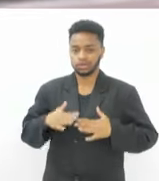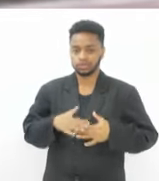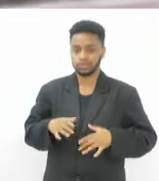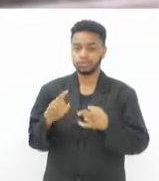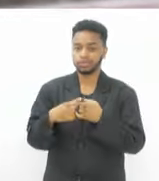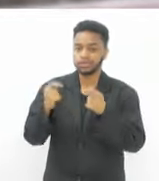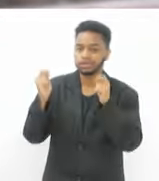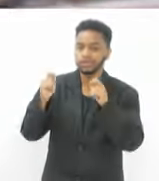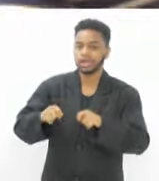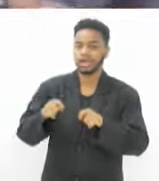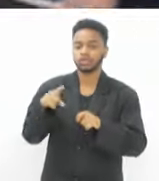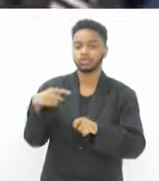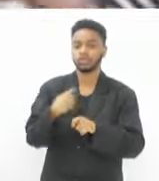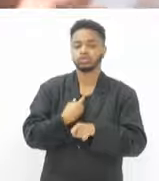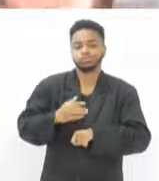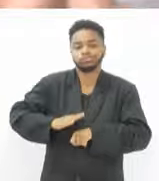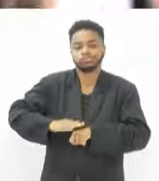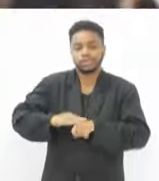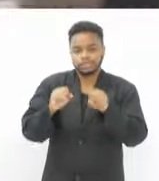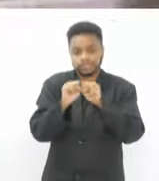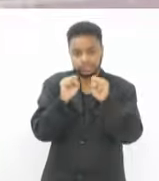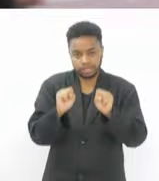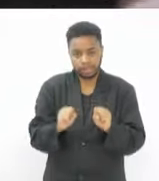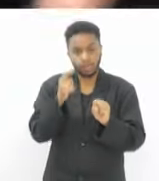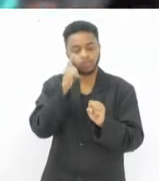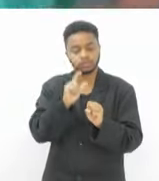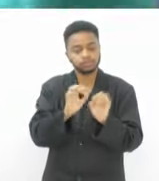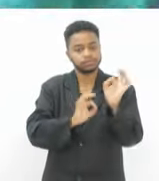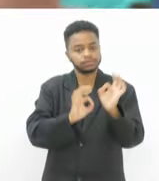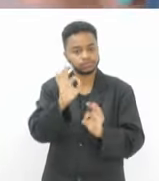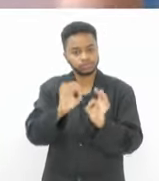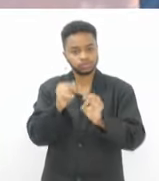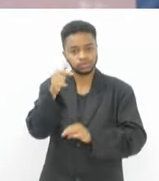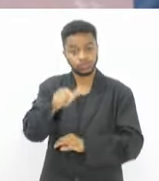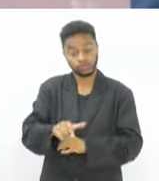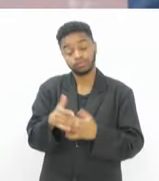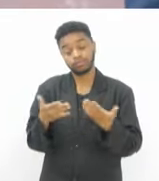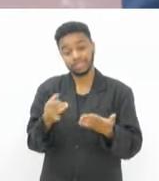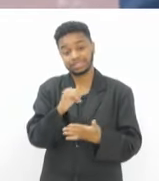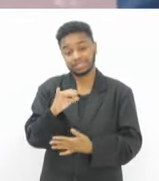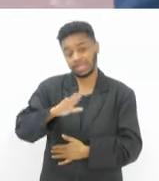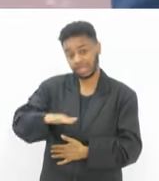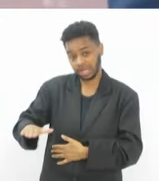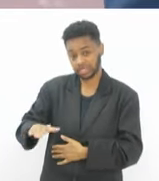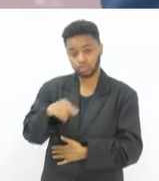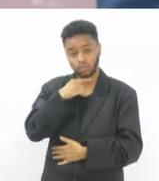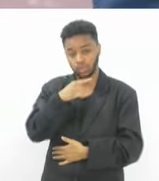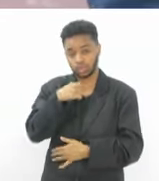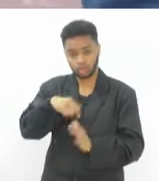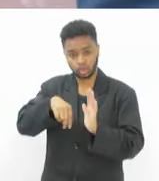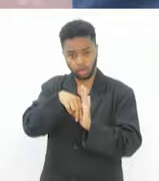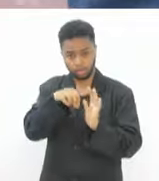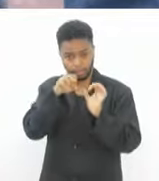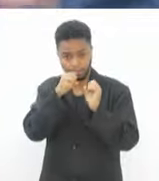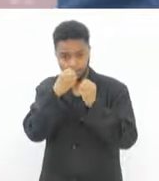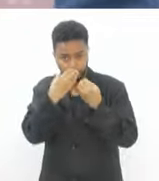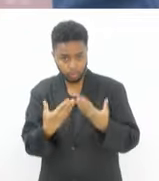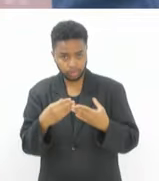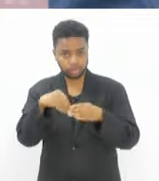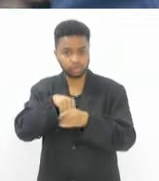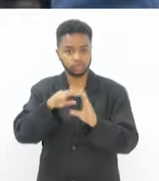nosso próprio sistema nervoso se refaça. Uma criança que não teve um bom desempenho escolar, ela já